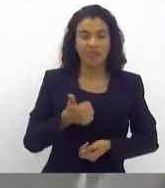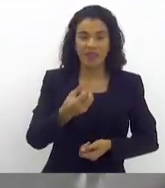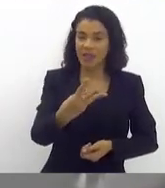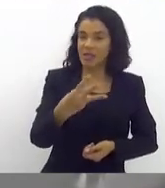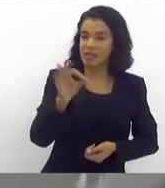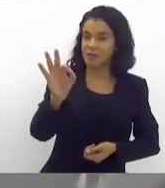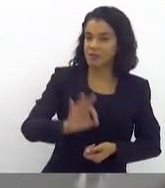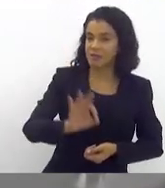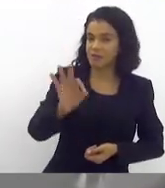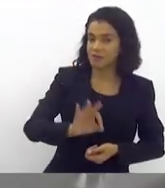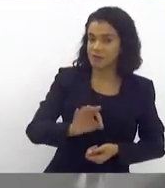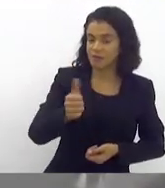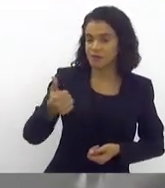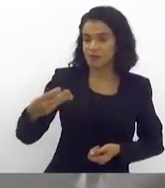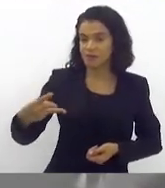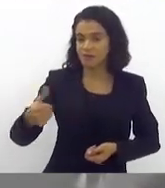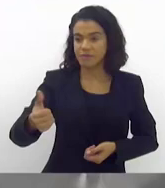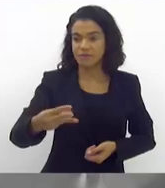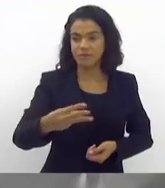13%.